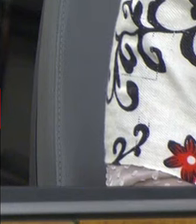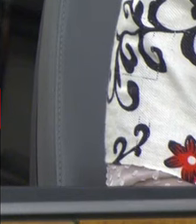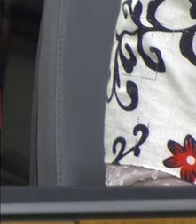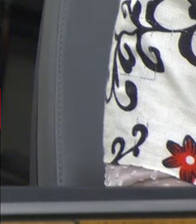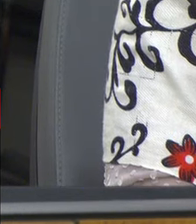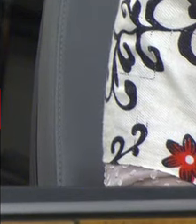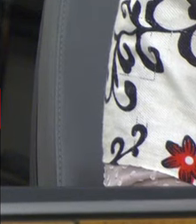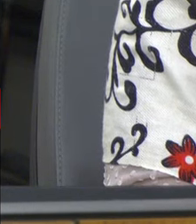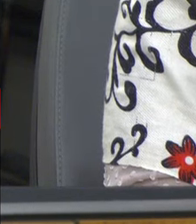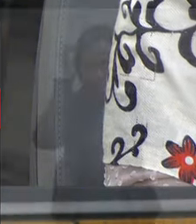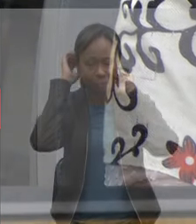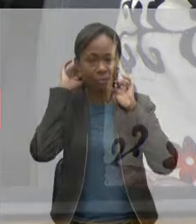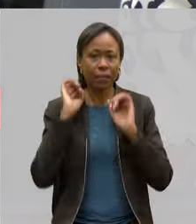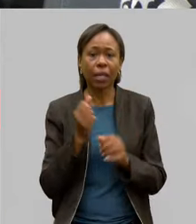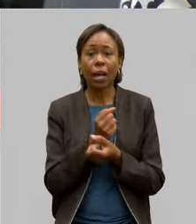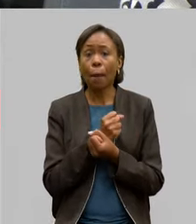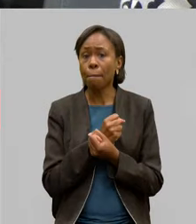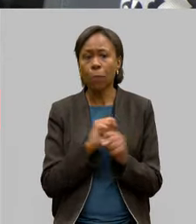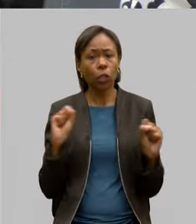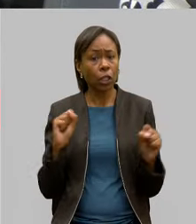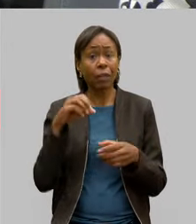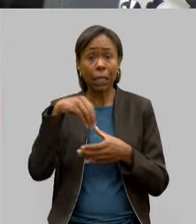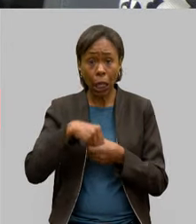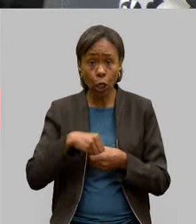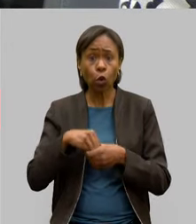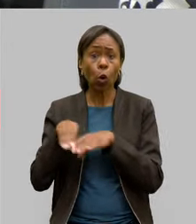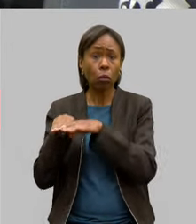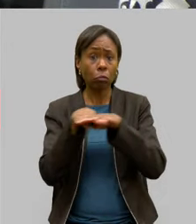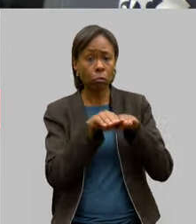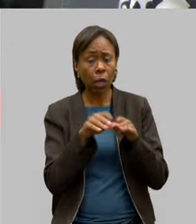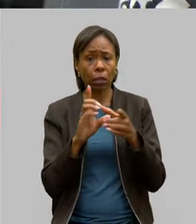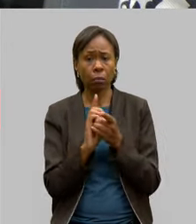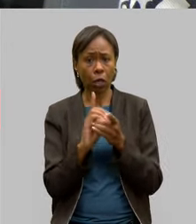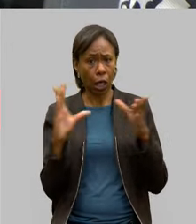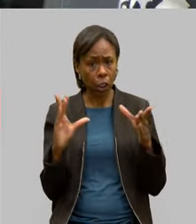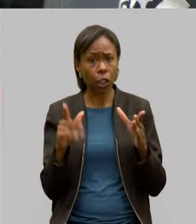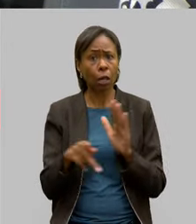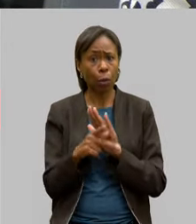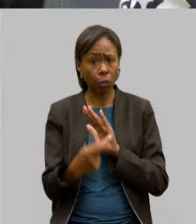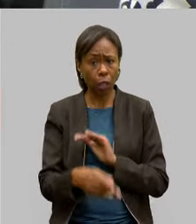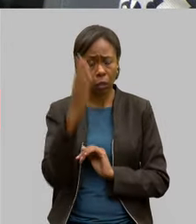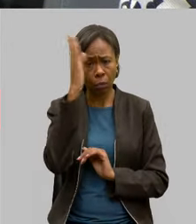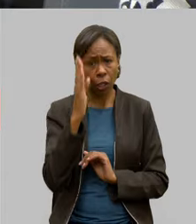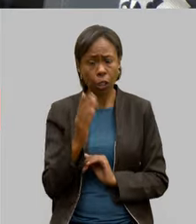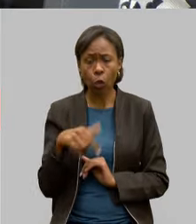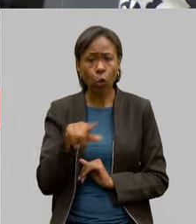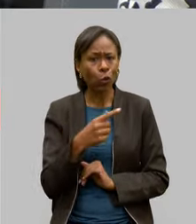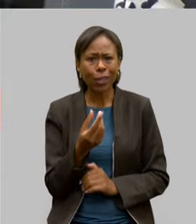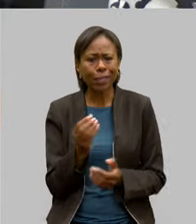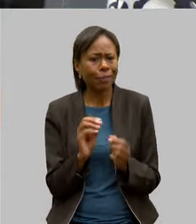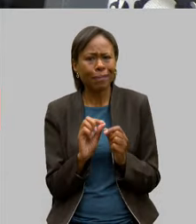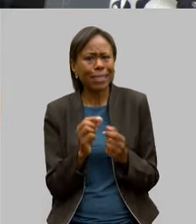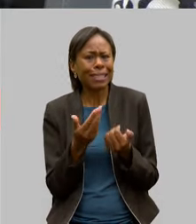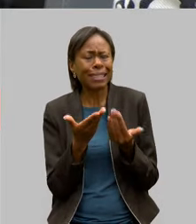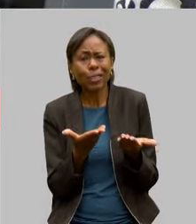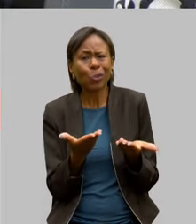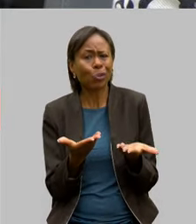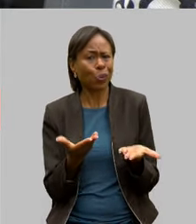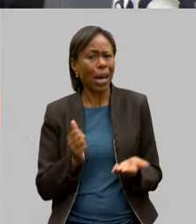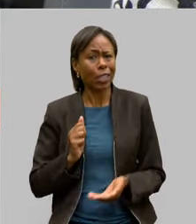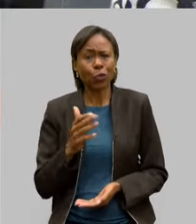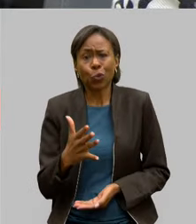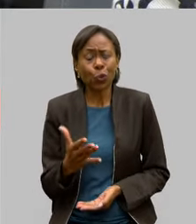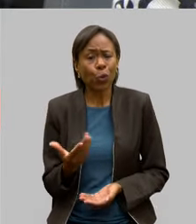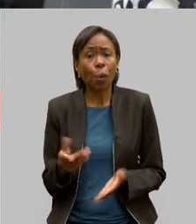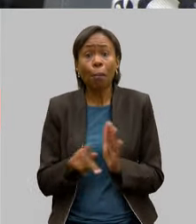você dentro de um regime democrático como o nosso a gente ter que eh esse tipo de ato e esse tipo de ato expedido pel